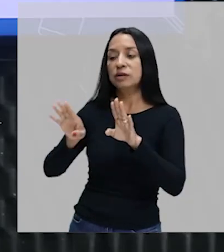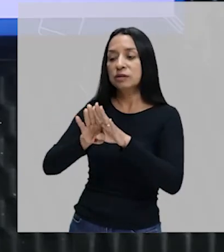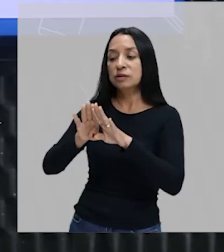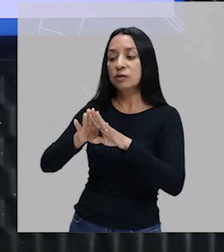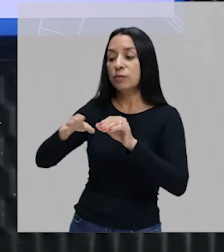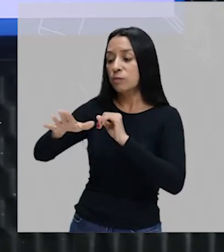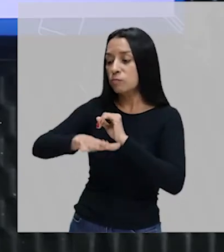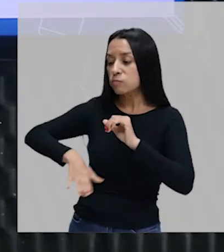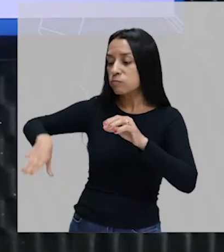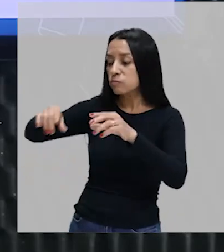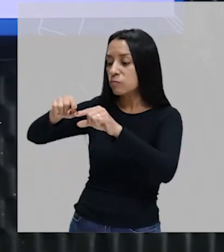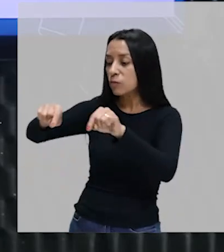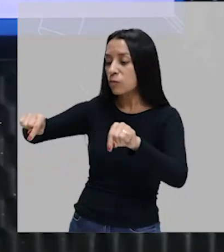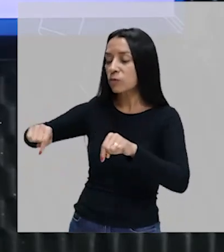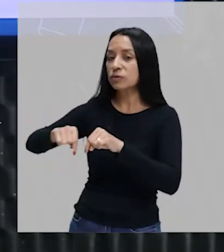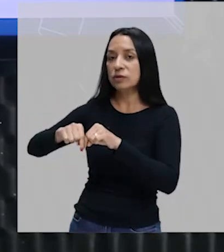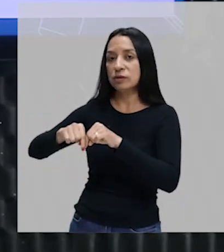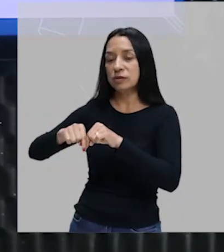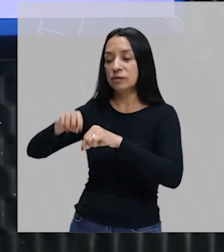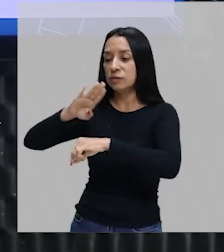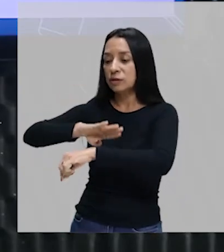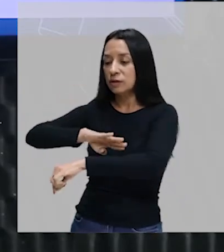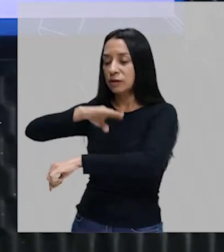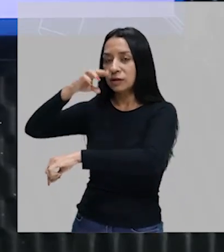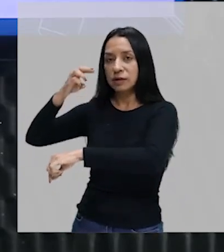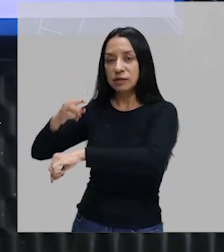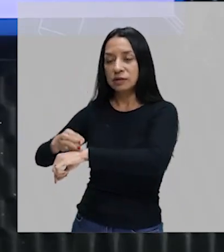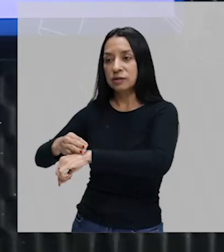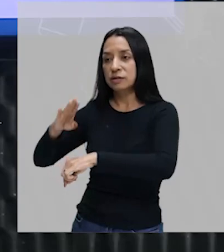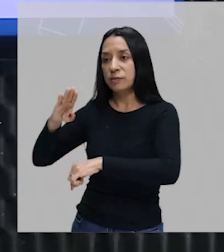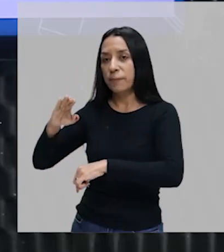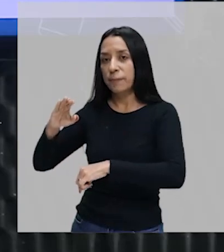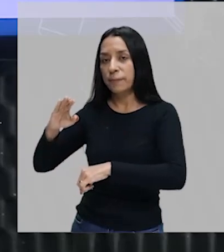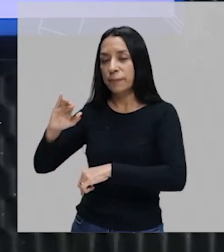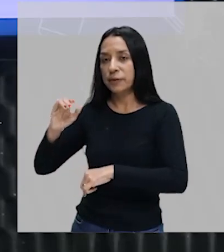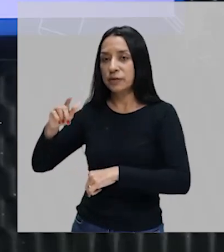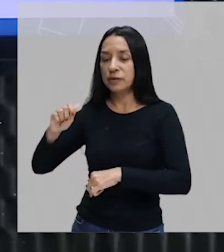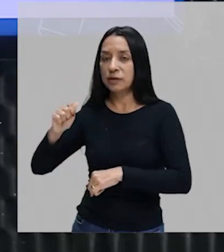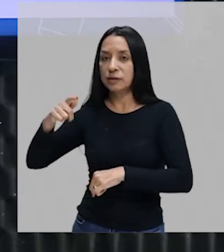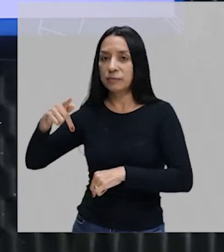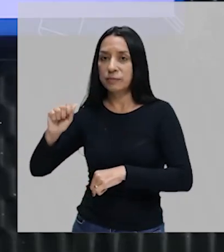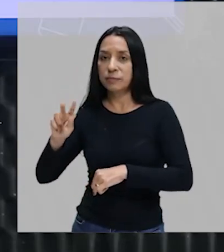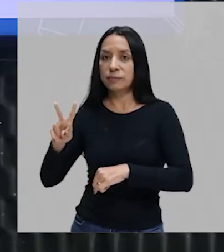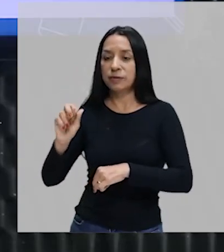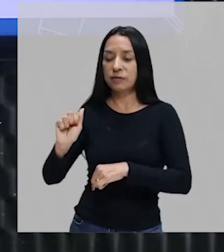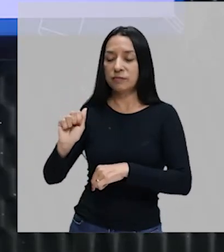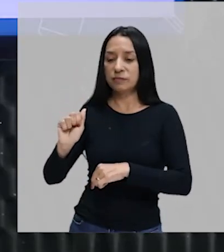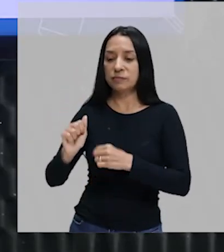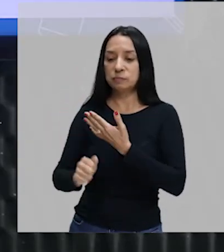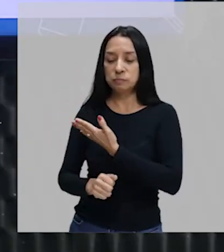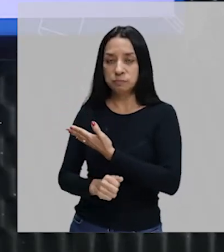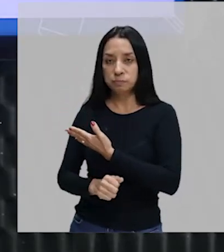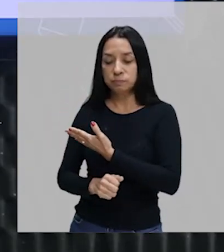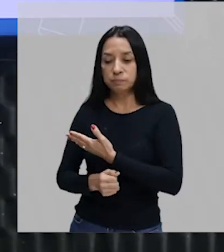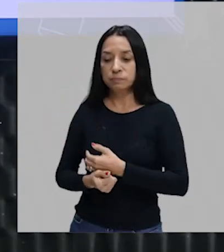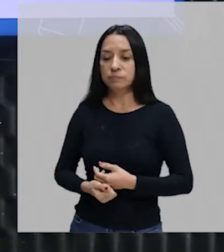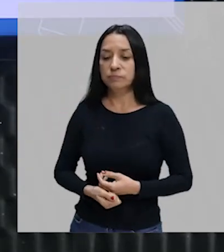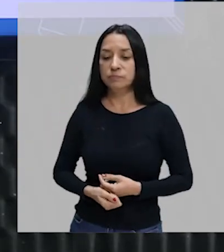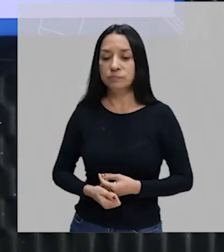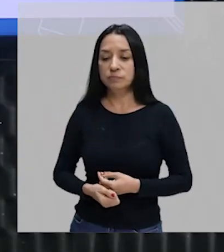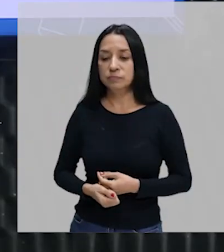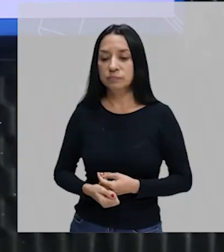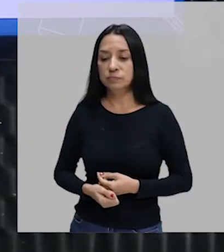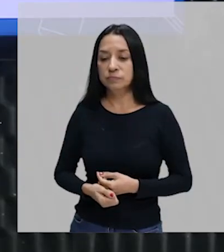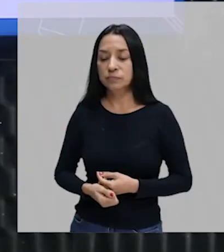terra, é o caso da famosa Serra de Ibiapava, hoje conhecida como Serra de Tianguá.